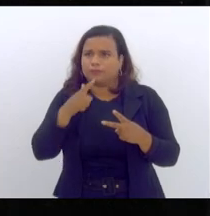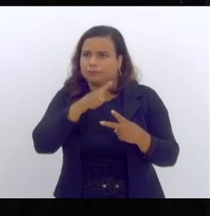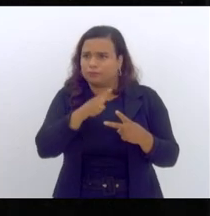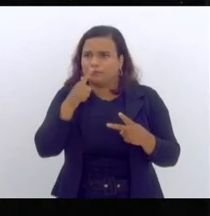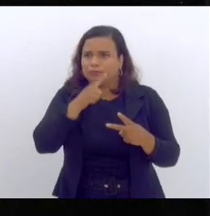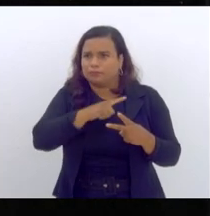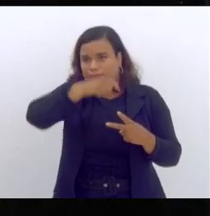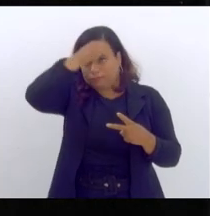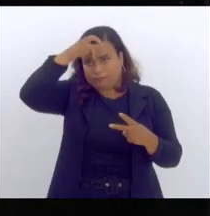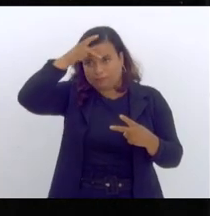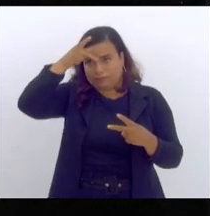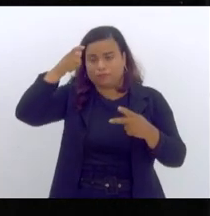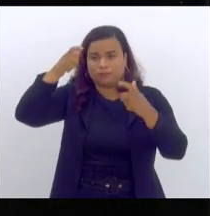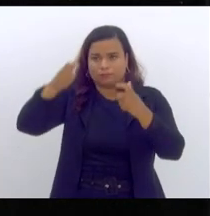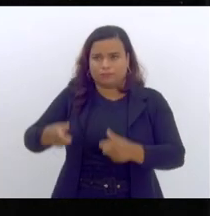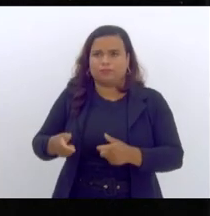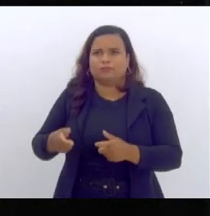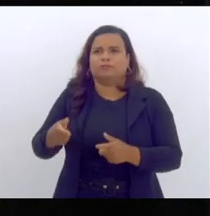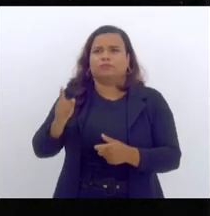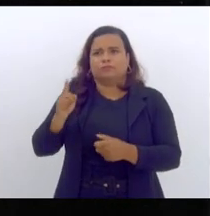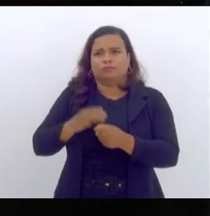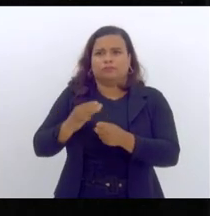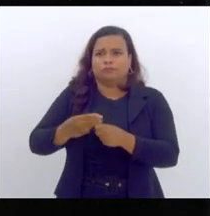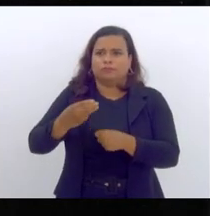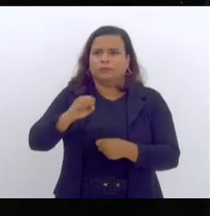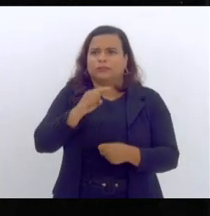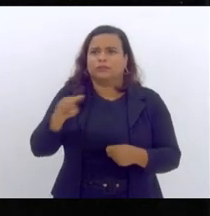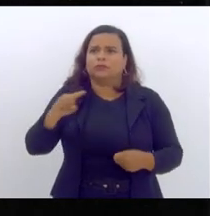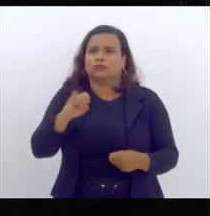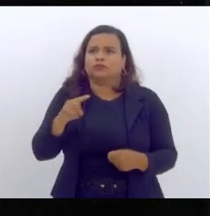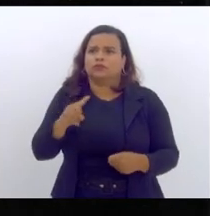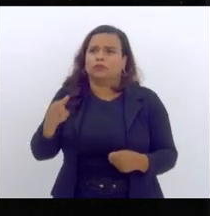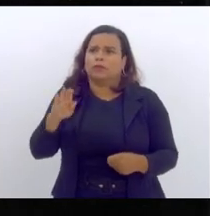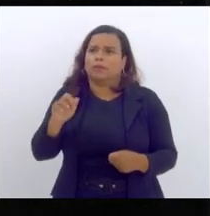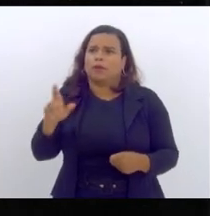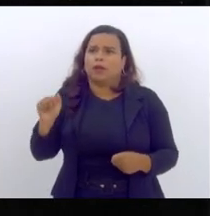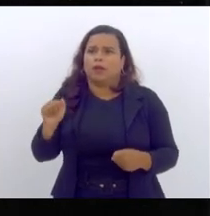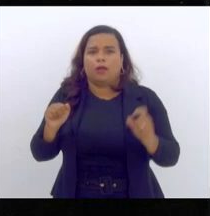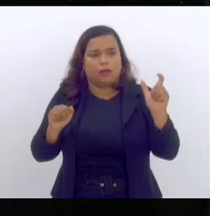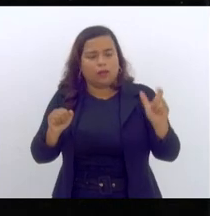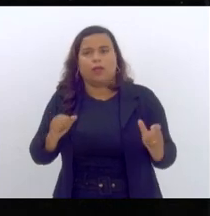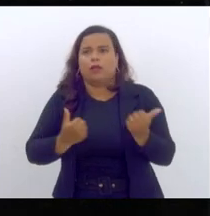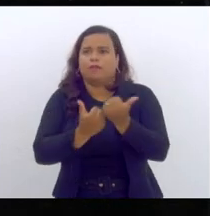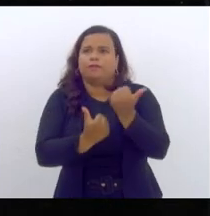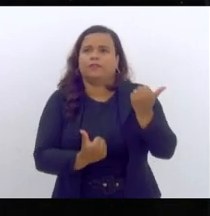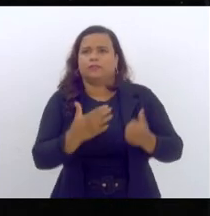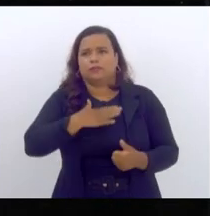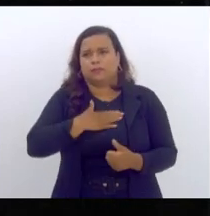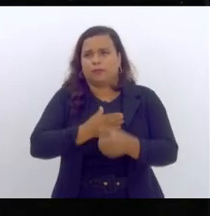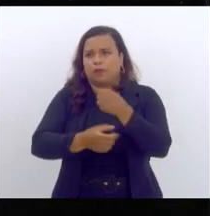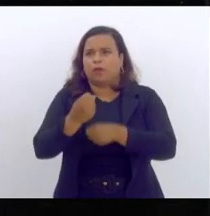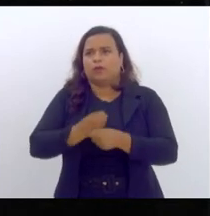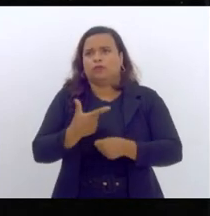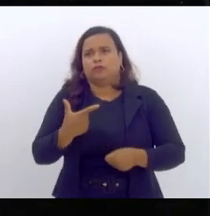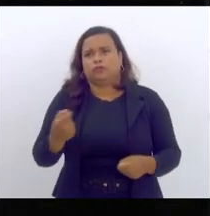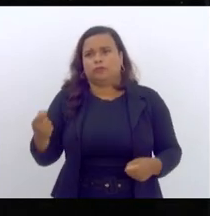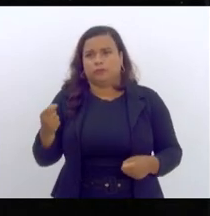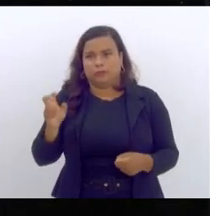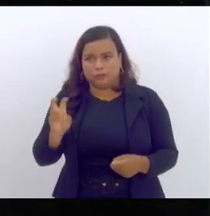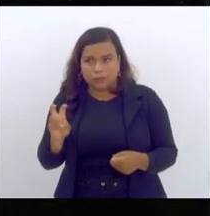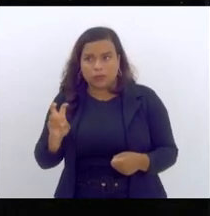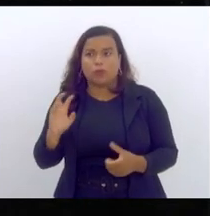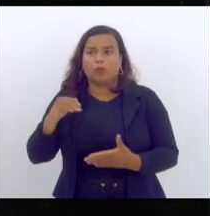prefeito de São João da Barra então dodôzinho foi meu vice de 2005 a